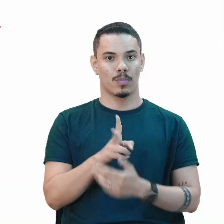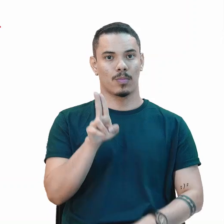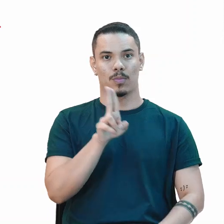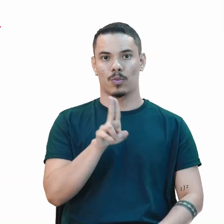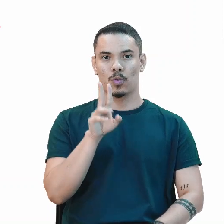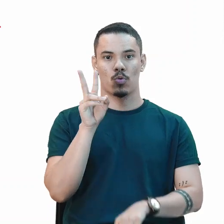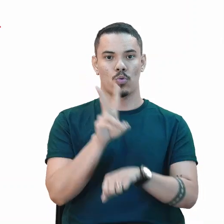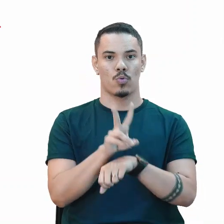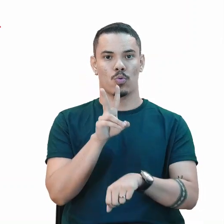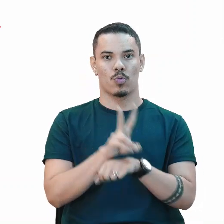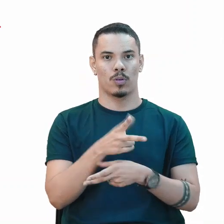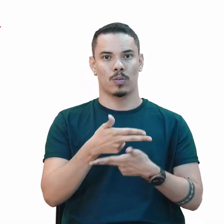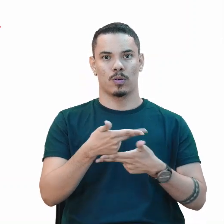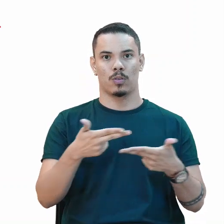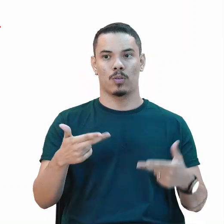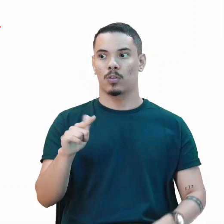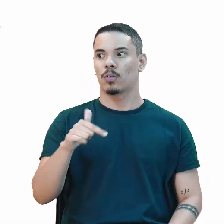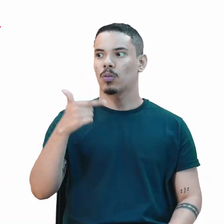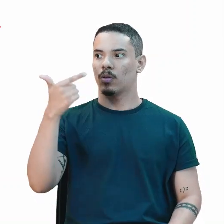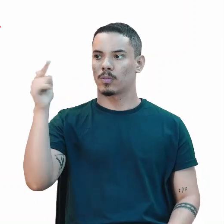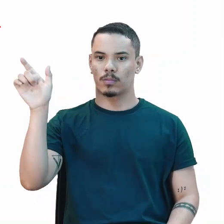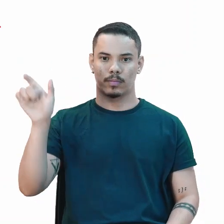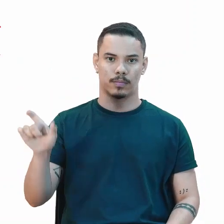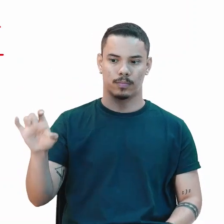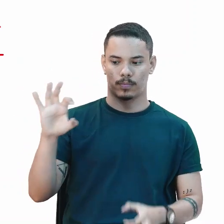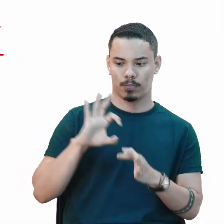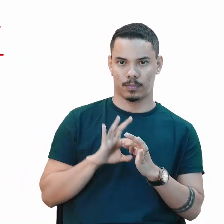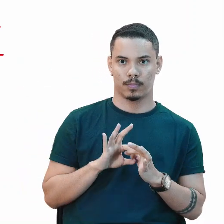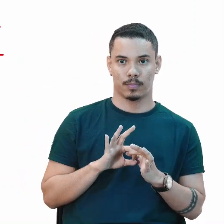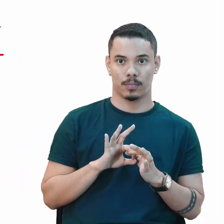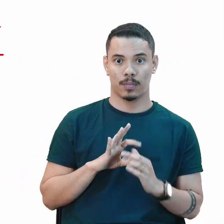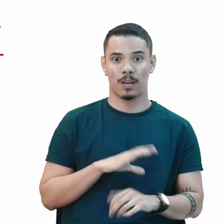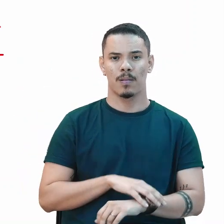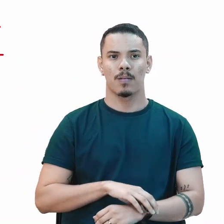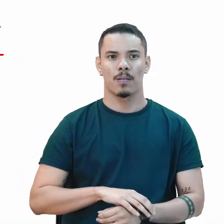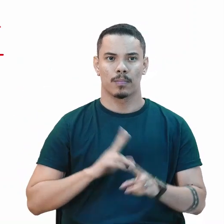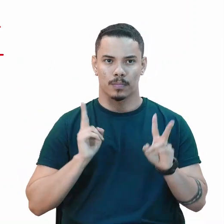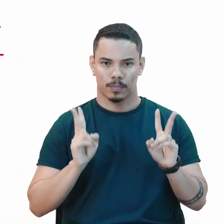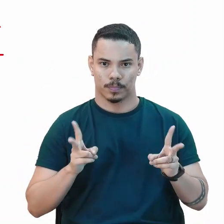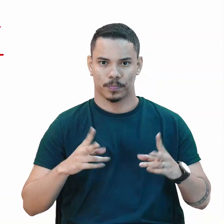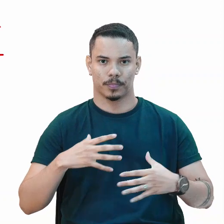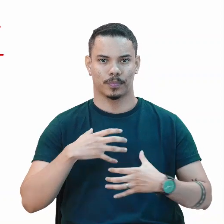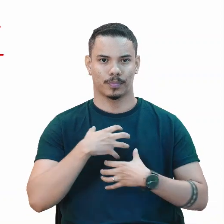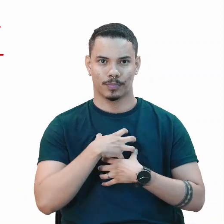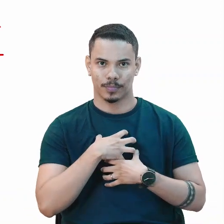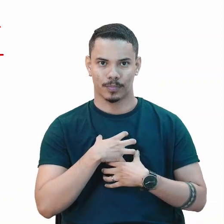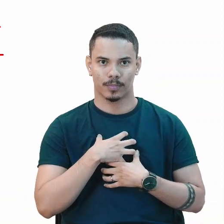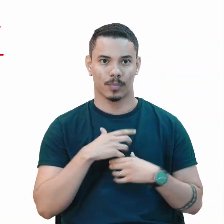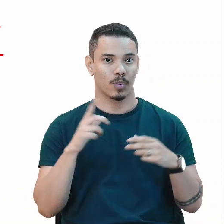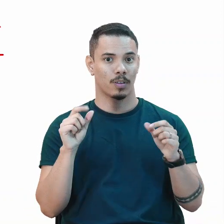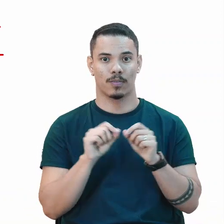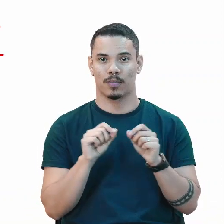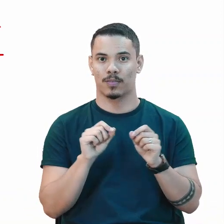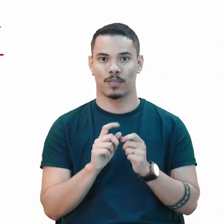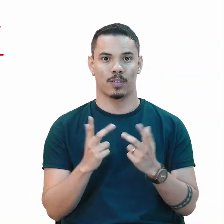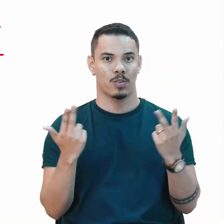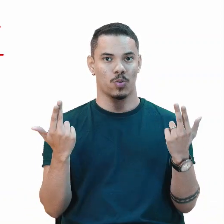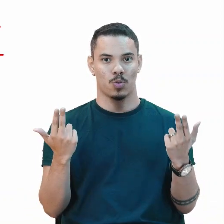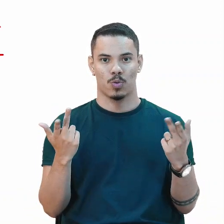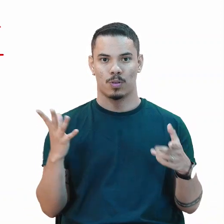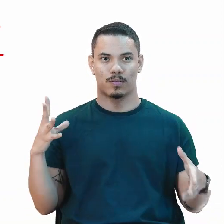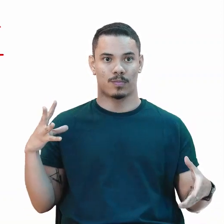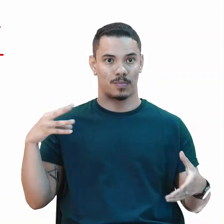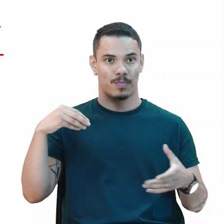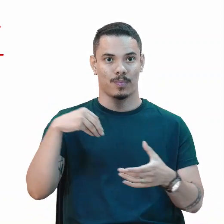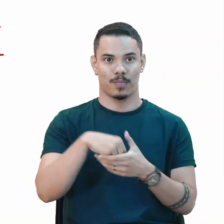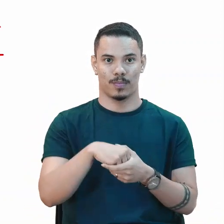das coisas de outrem. Do mesmo modo como fazem os que se instalam